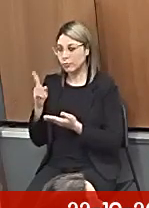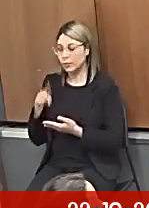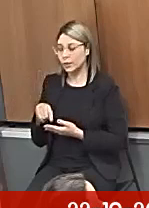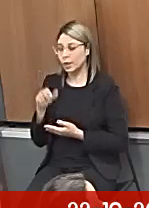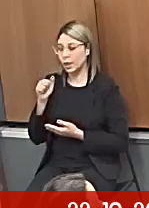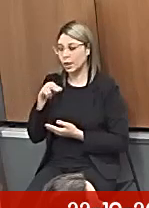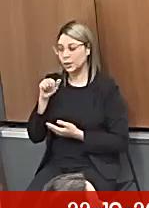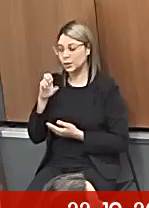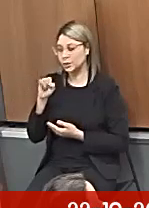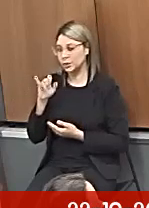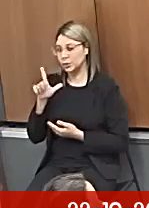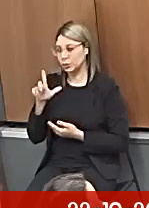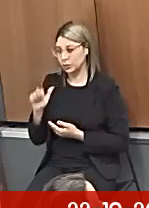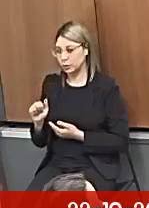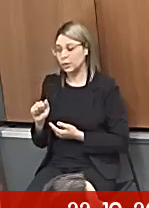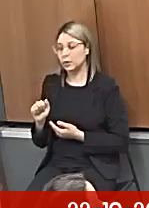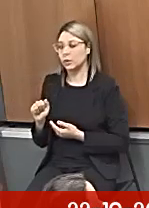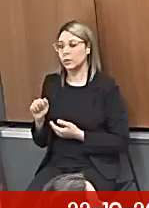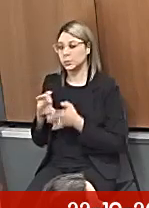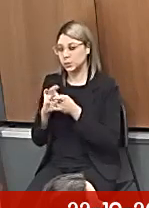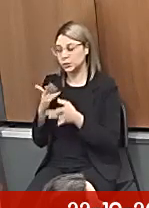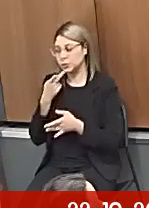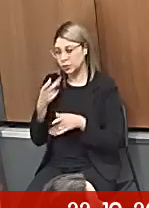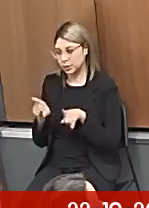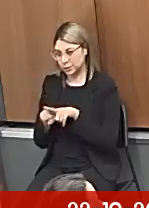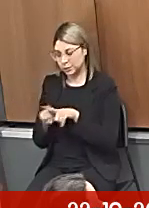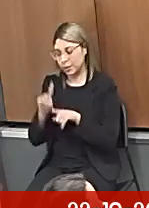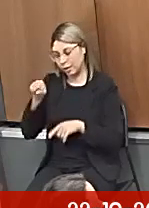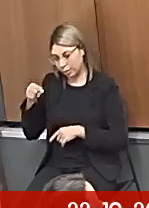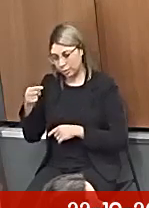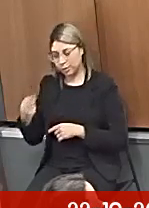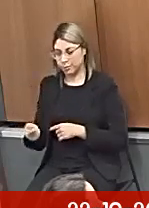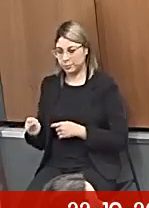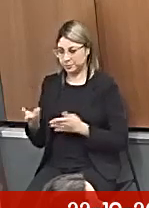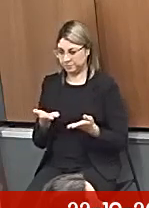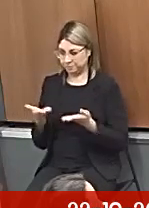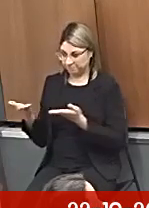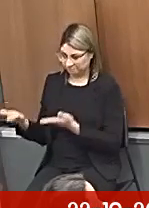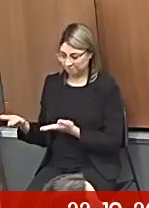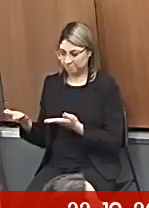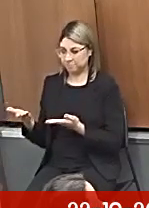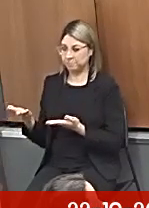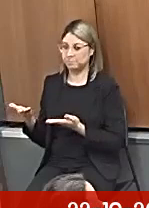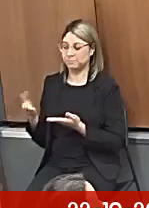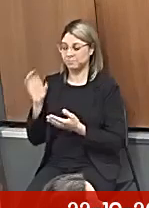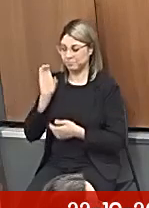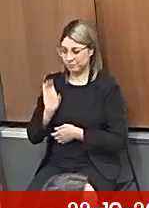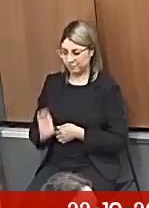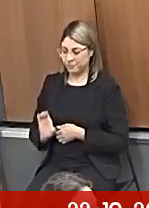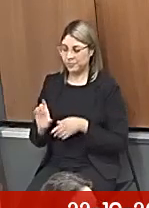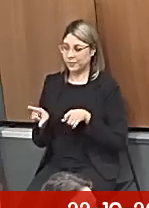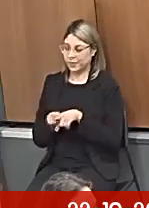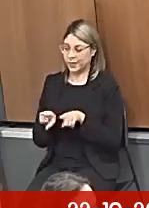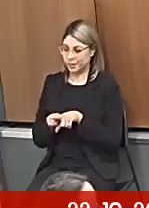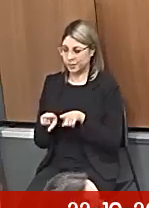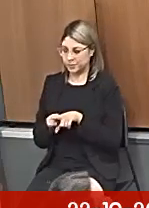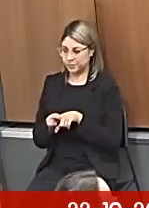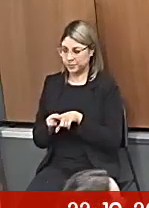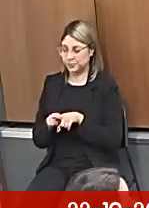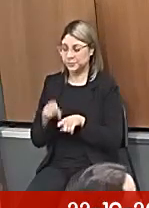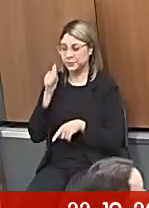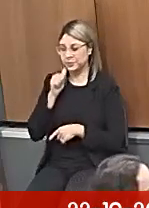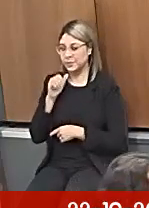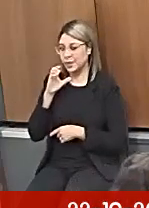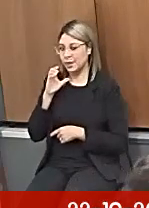Cansado, para que ela possa também fazer o uso da palavra. E, logo em sequência, a gente passa aqui para o conselho e para a doutora